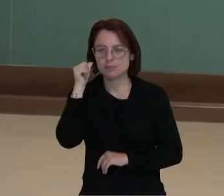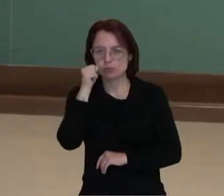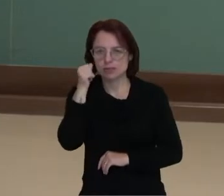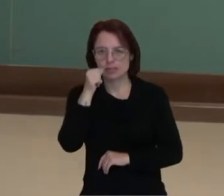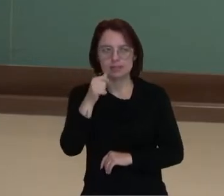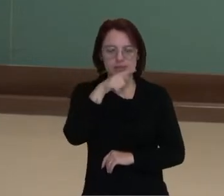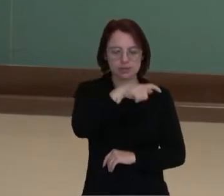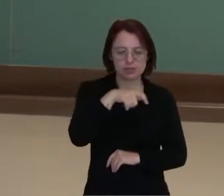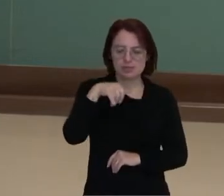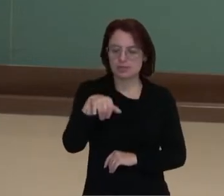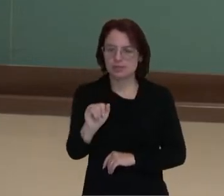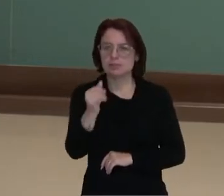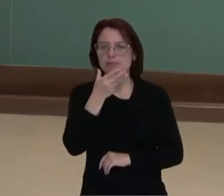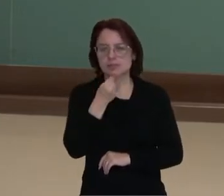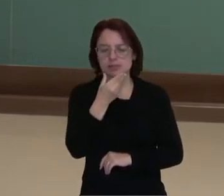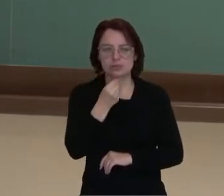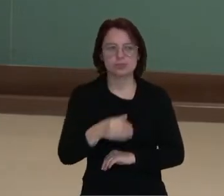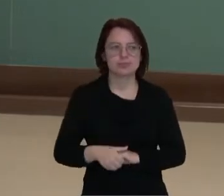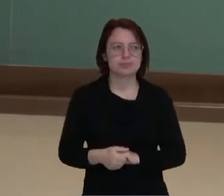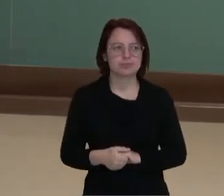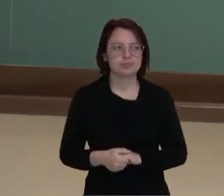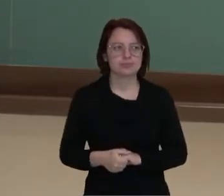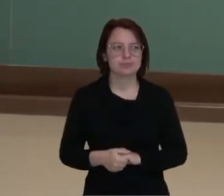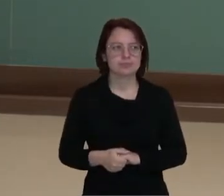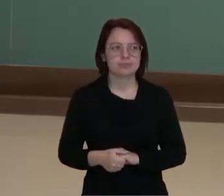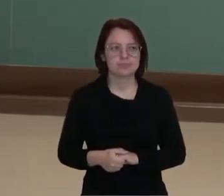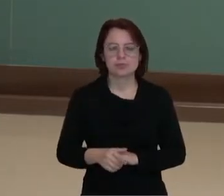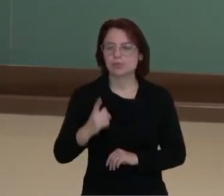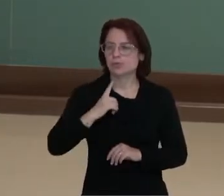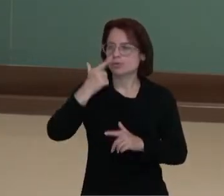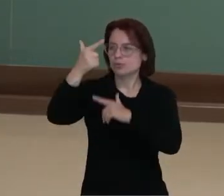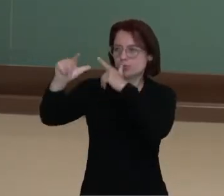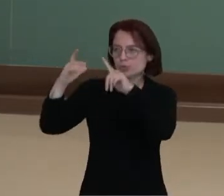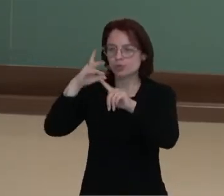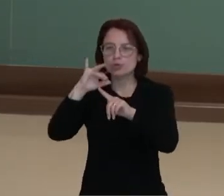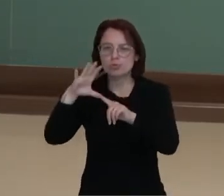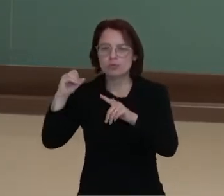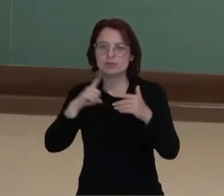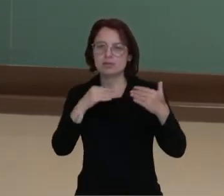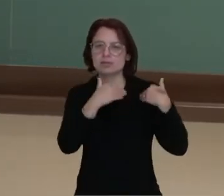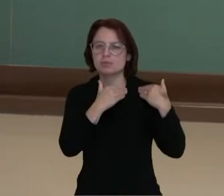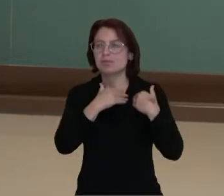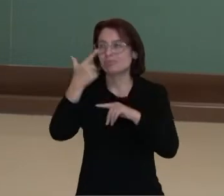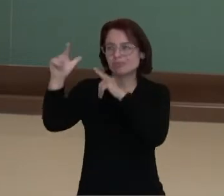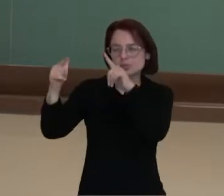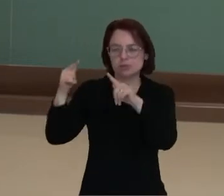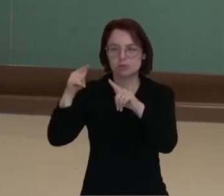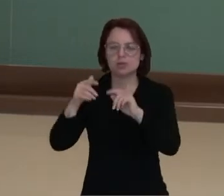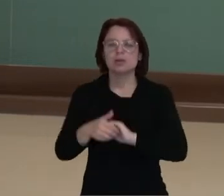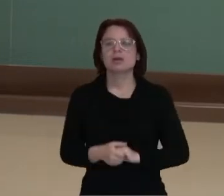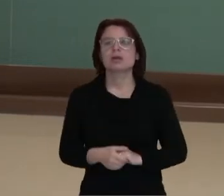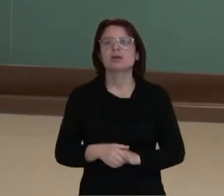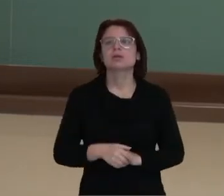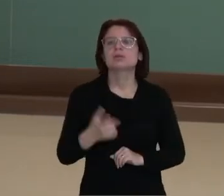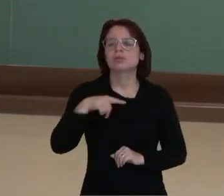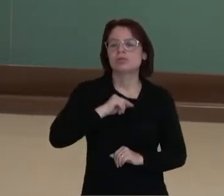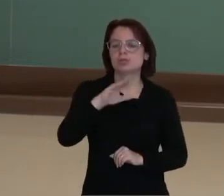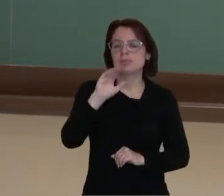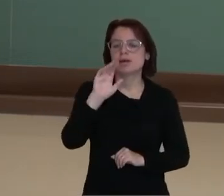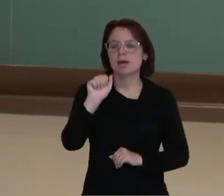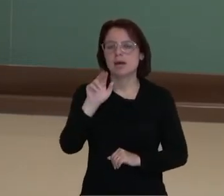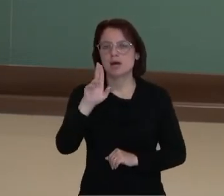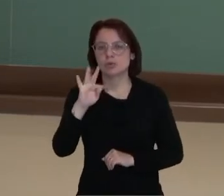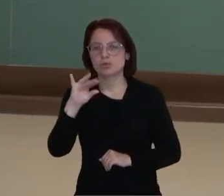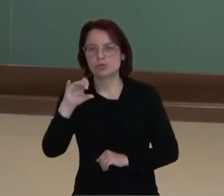feminina, X e Y característica masculina. Os outros cromossomos, eles são chamados de autossômicos. Então, os